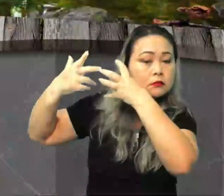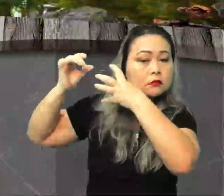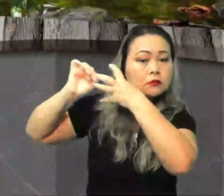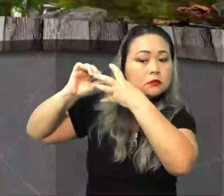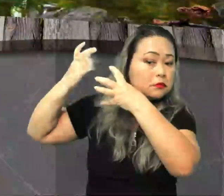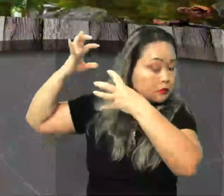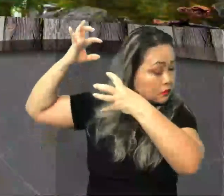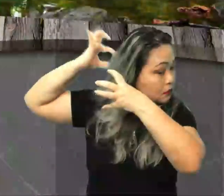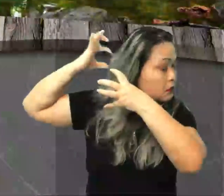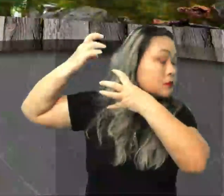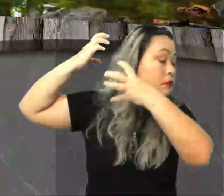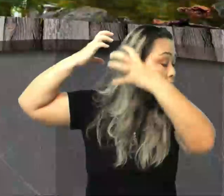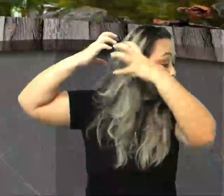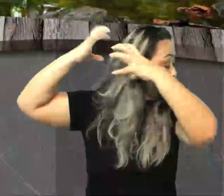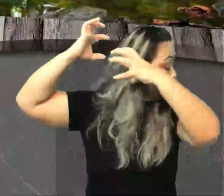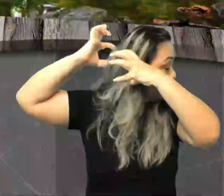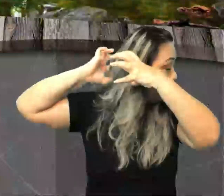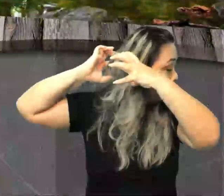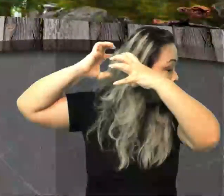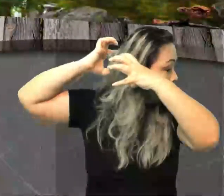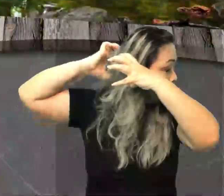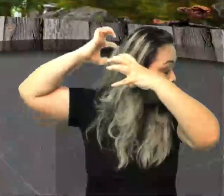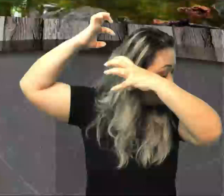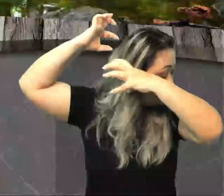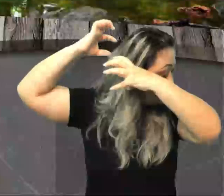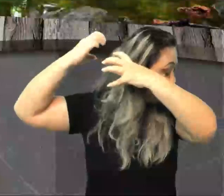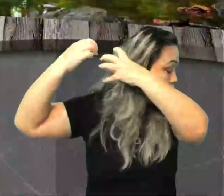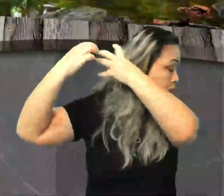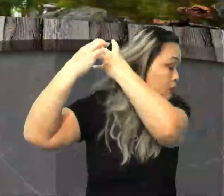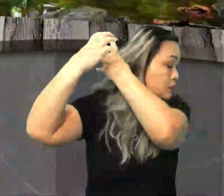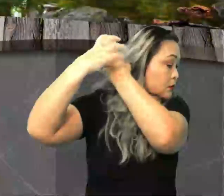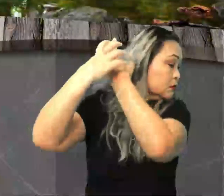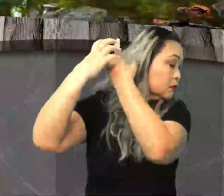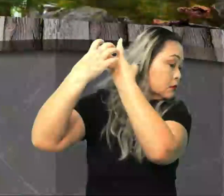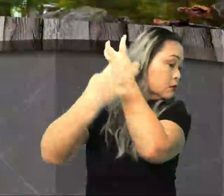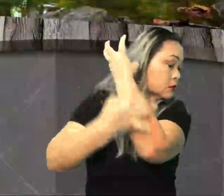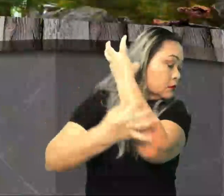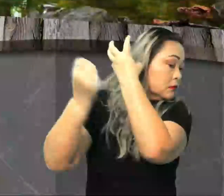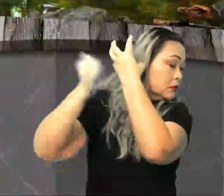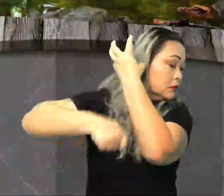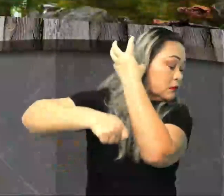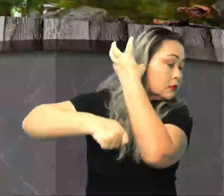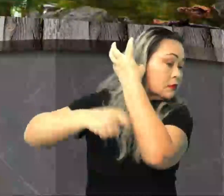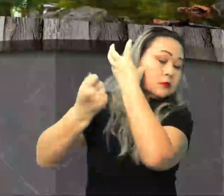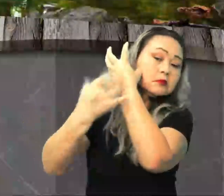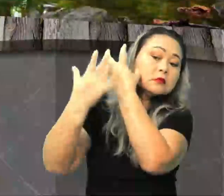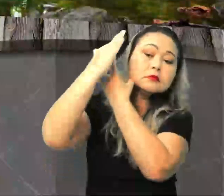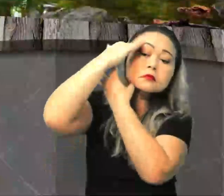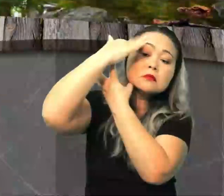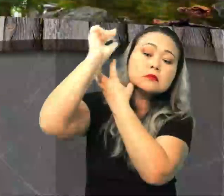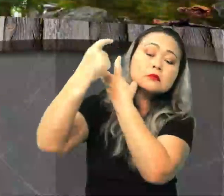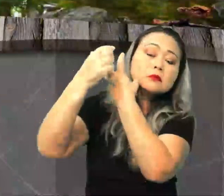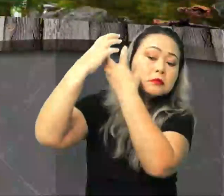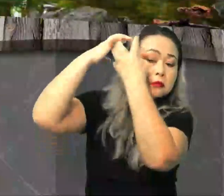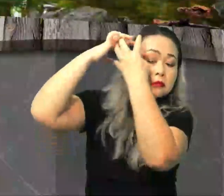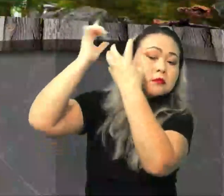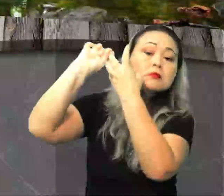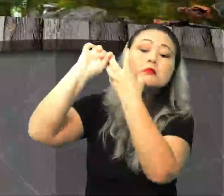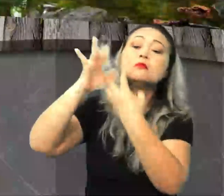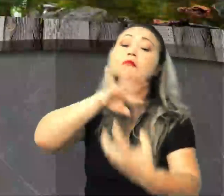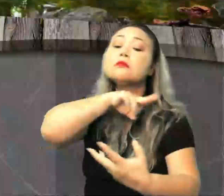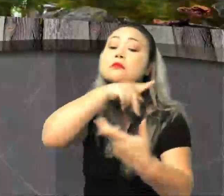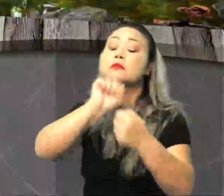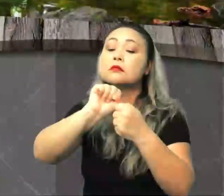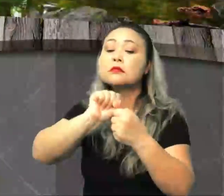à junção aqui do pescoço, né, da coluna, para o crânio, dava a entender que ele se tratava de um